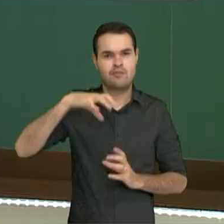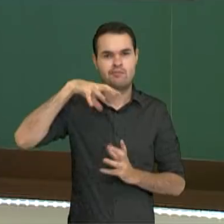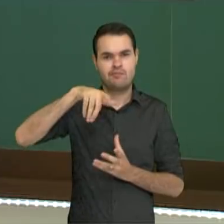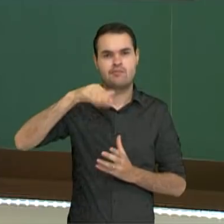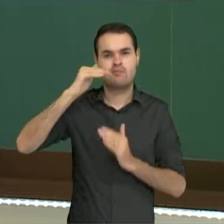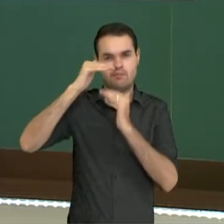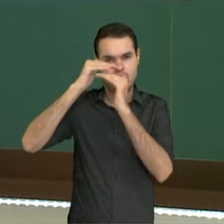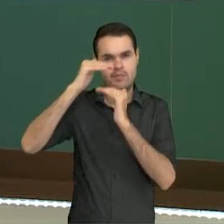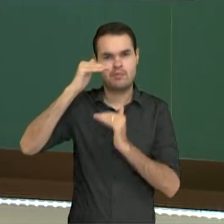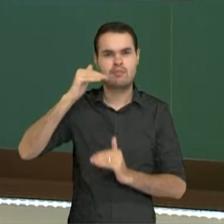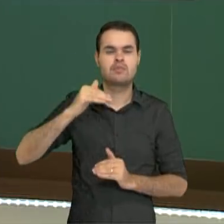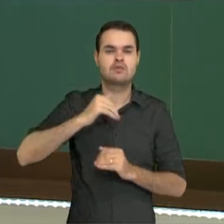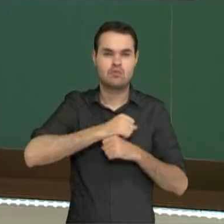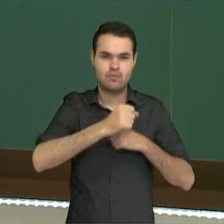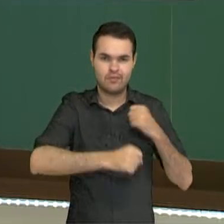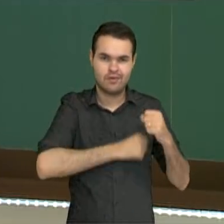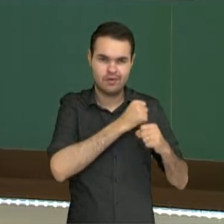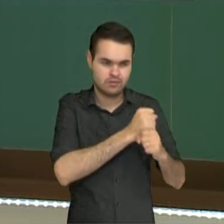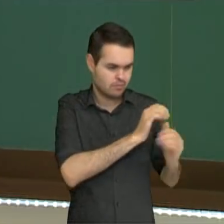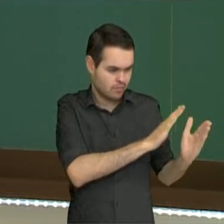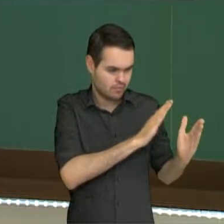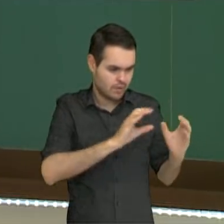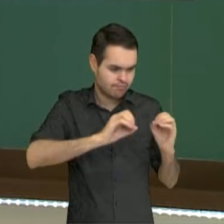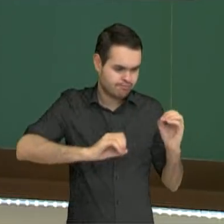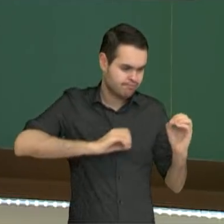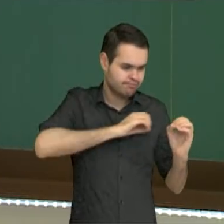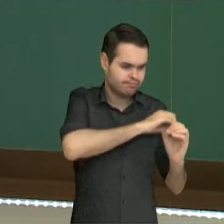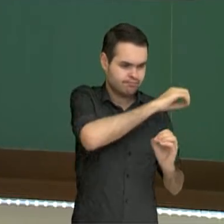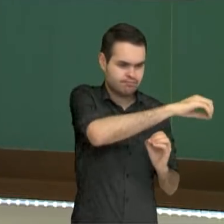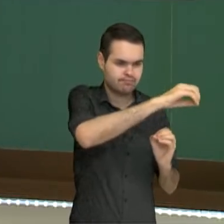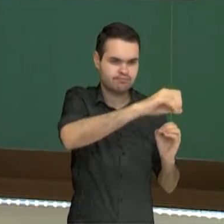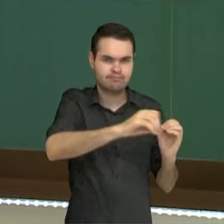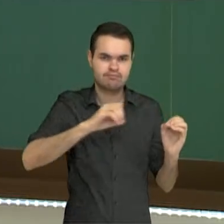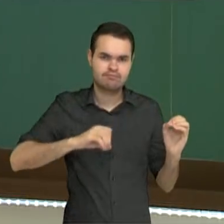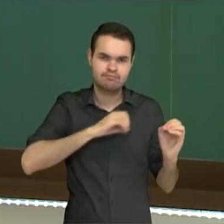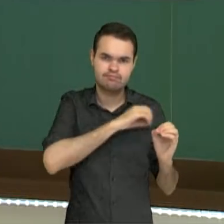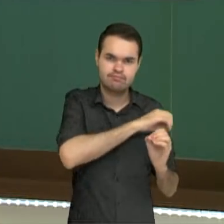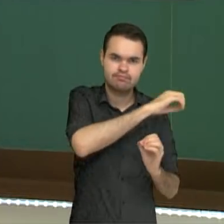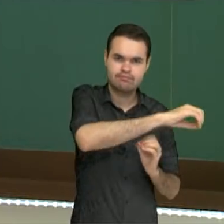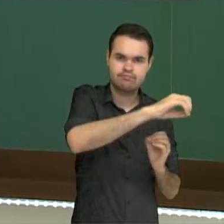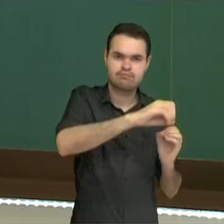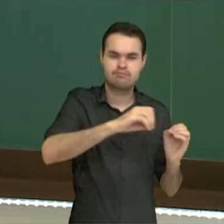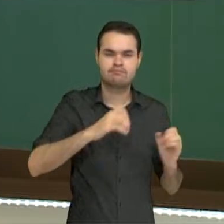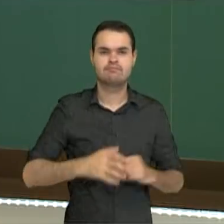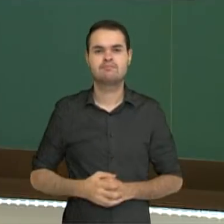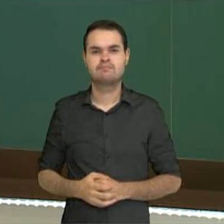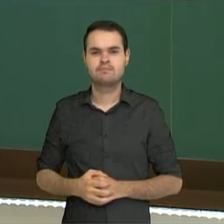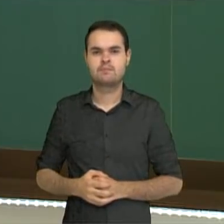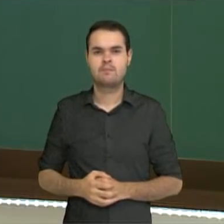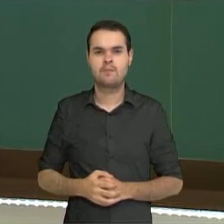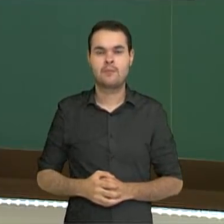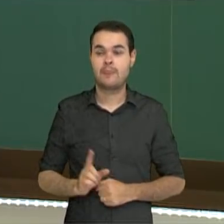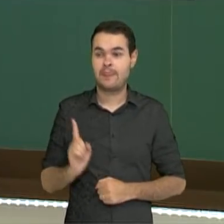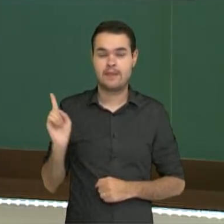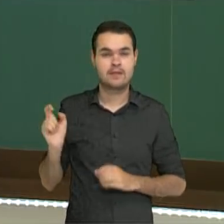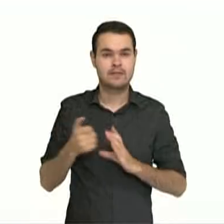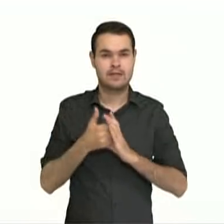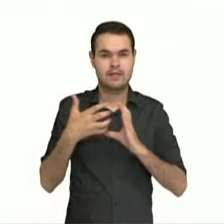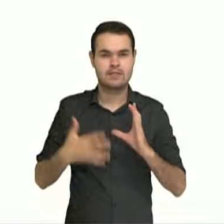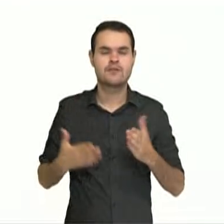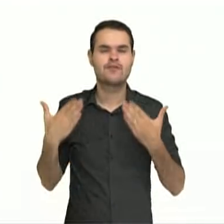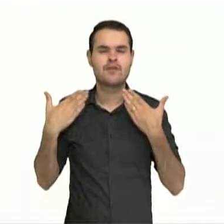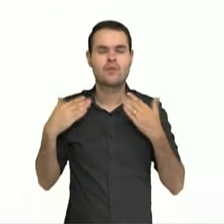do ano, que estão ligadas com esse deslocamento que a Terra faz em torno do Sol, certo? O que eu tenho de característica no